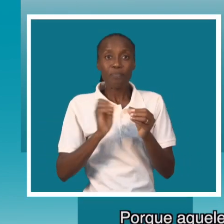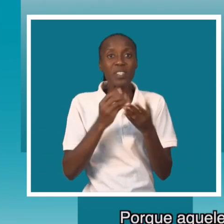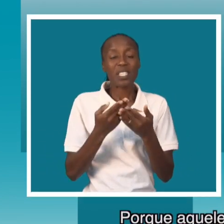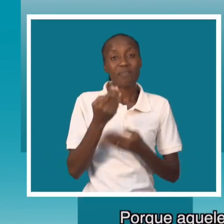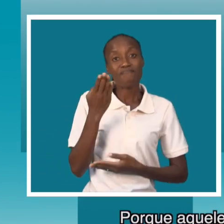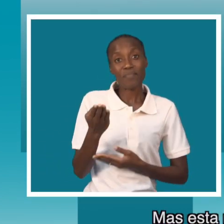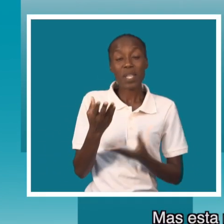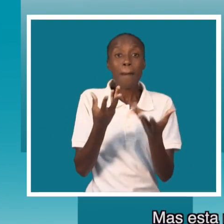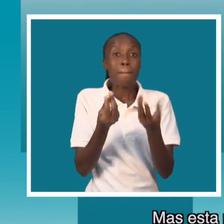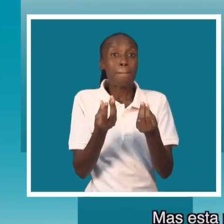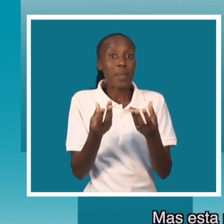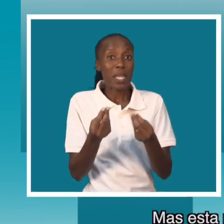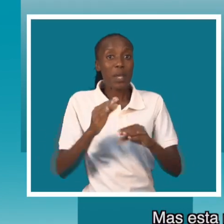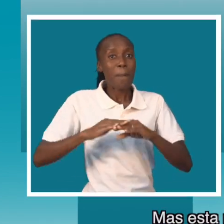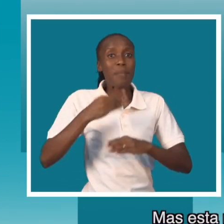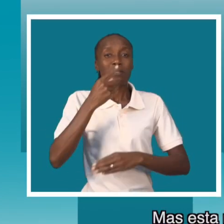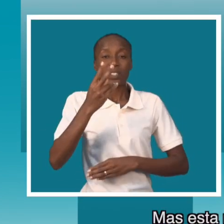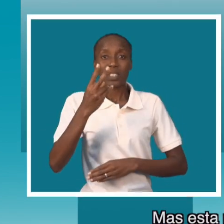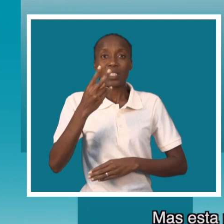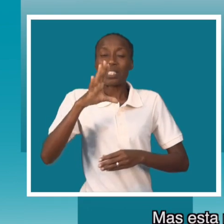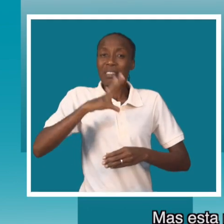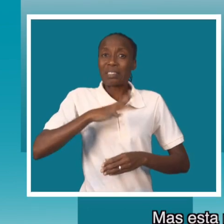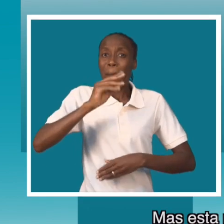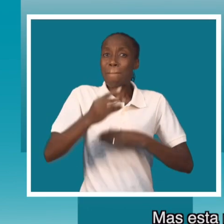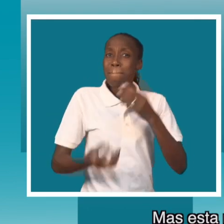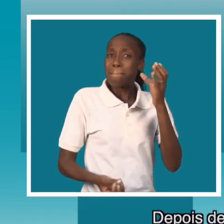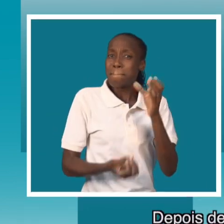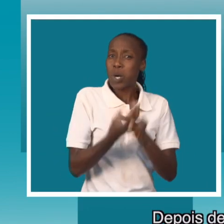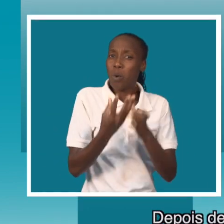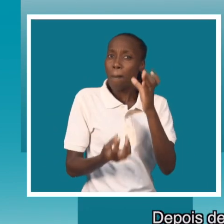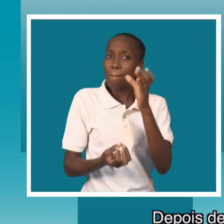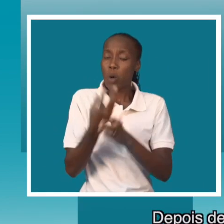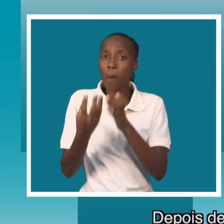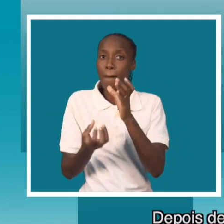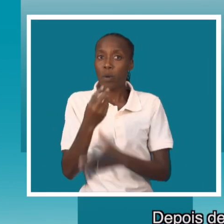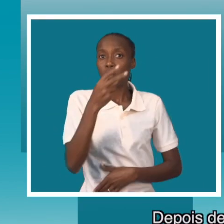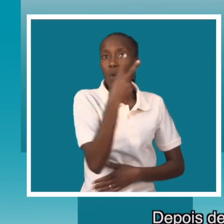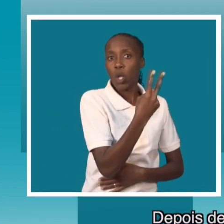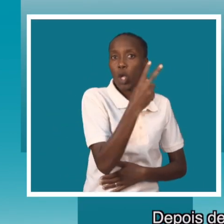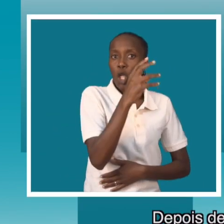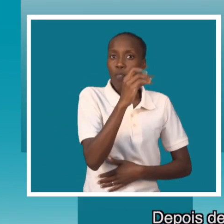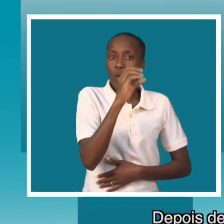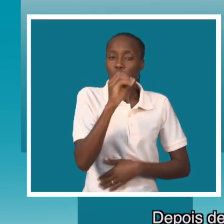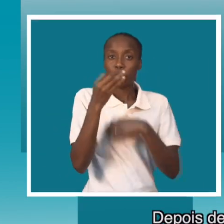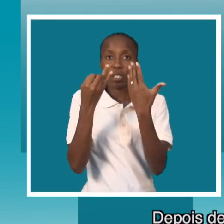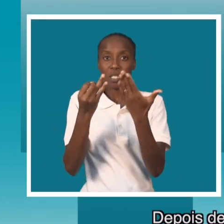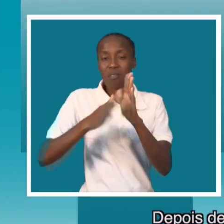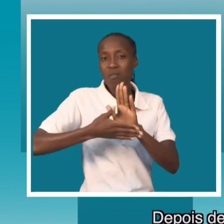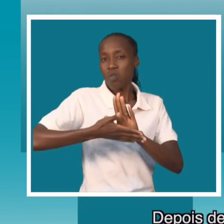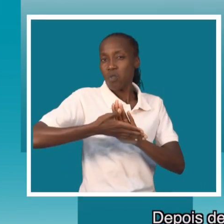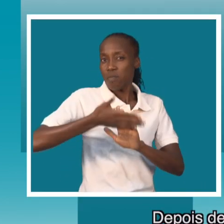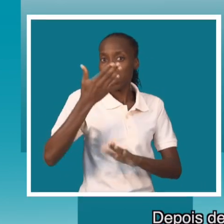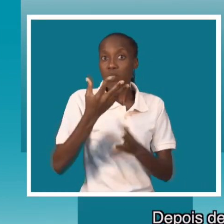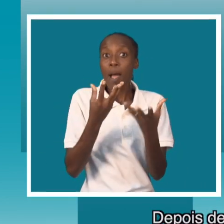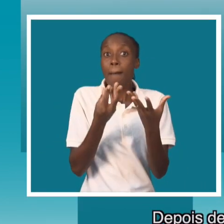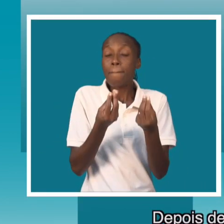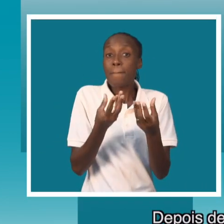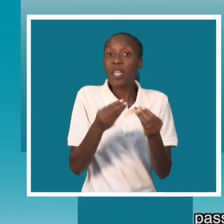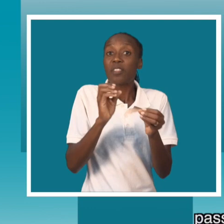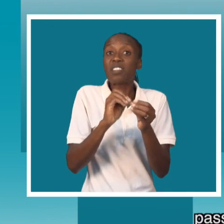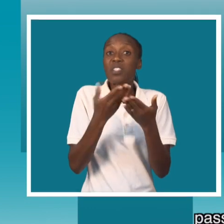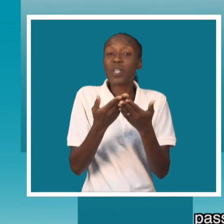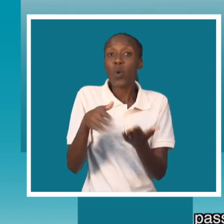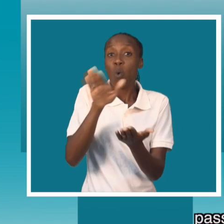parecia estar a comprimir. Mas esta não é a única fobia de Beth. Depois de ter presenciado a explosão do paiol de Mastazine em 2007,